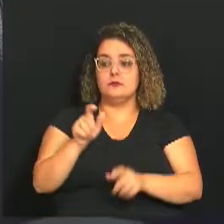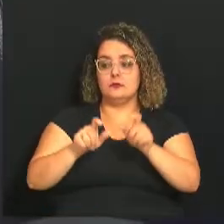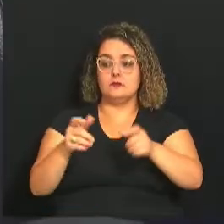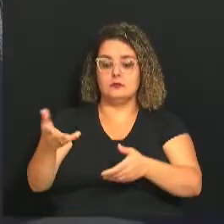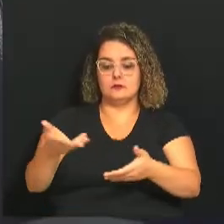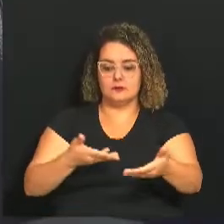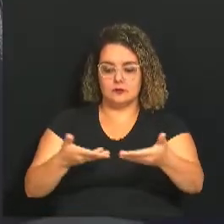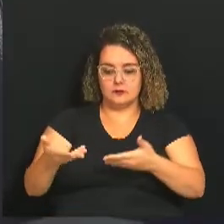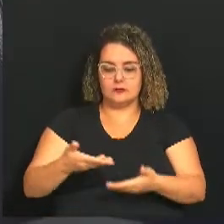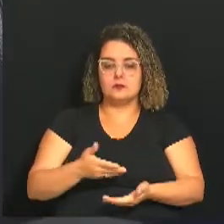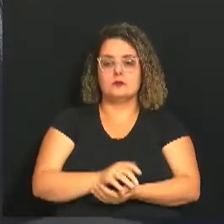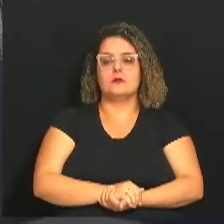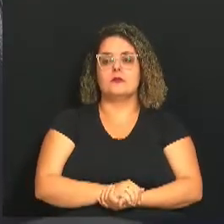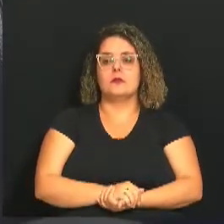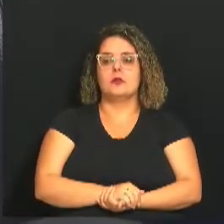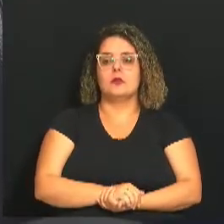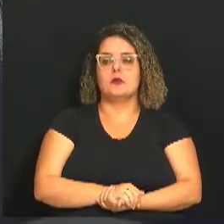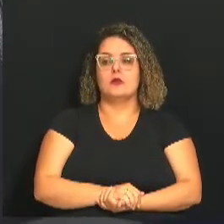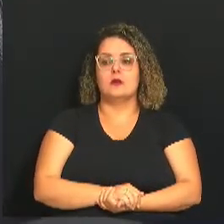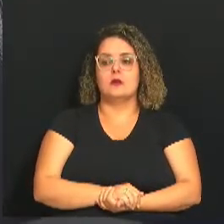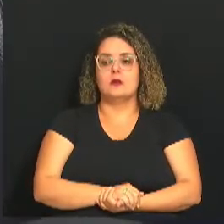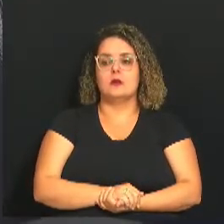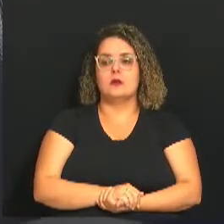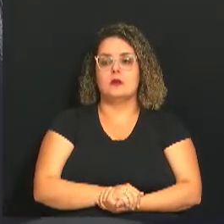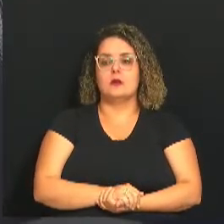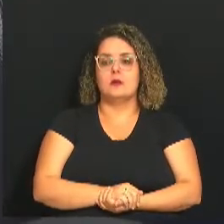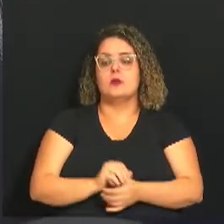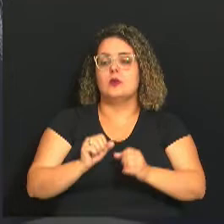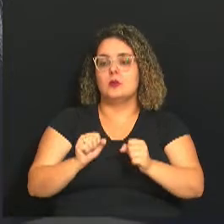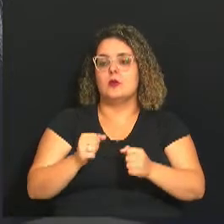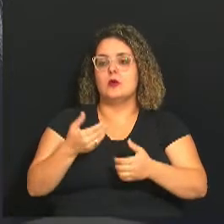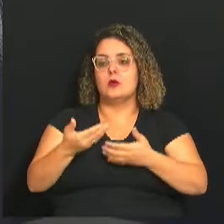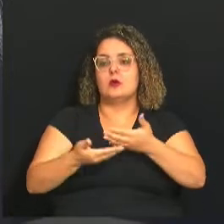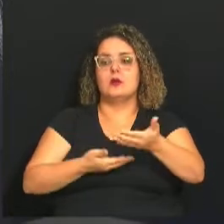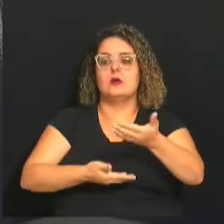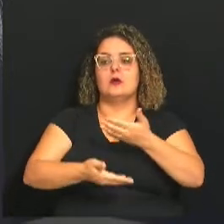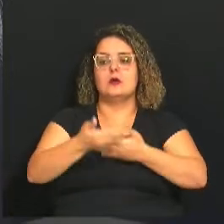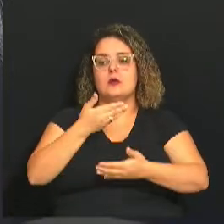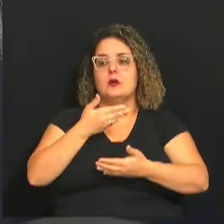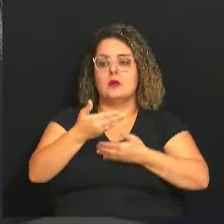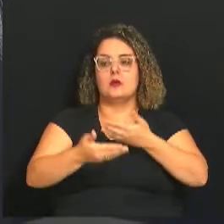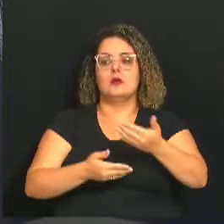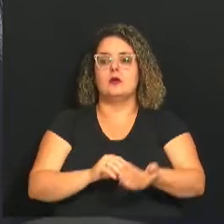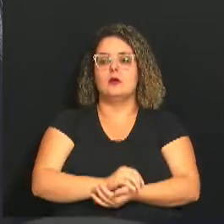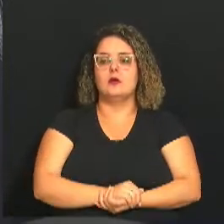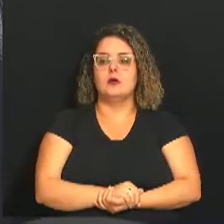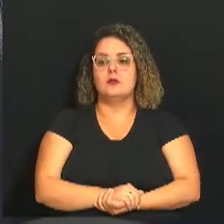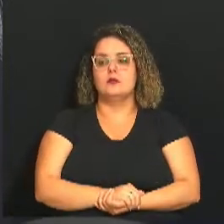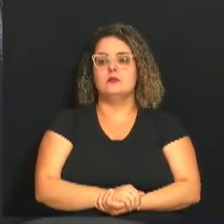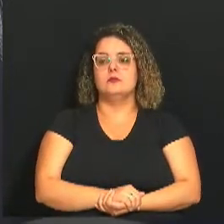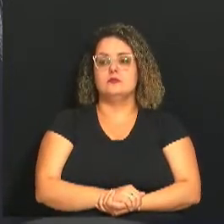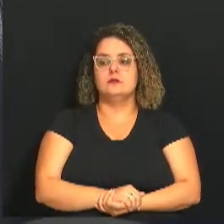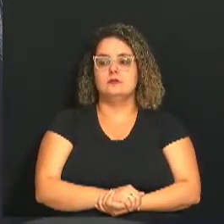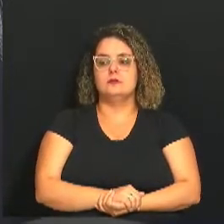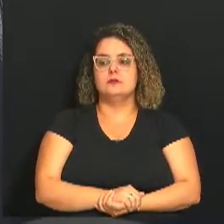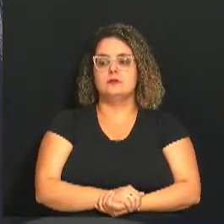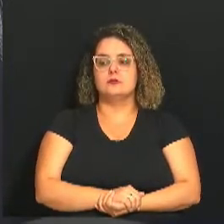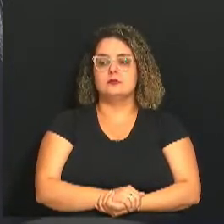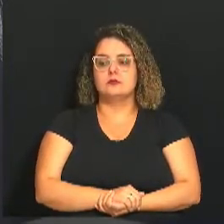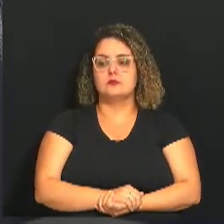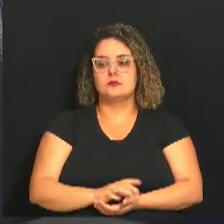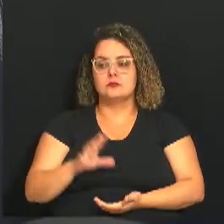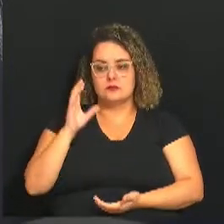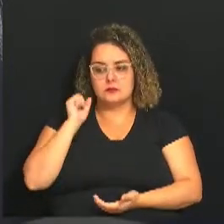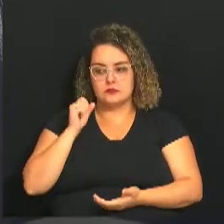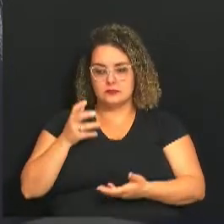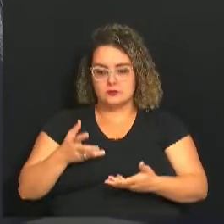nossa reunião, né, para poder fazer esse relato. Mas então vamos aqui ouvir os nossos convidados